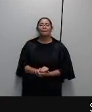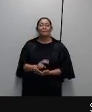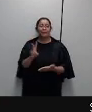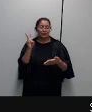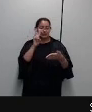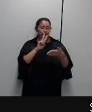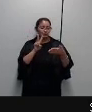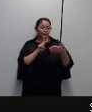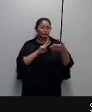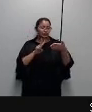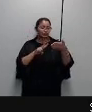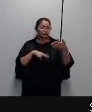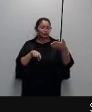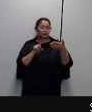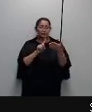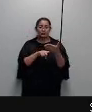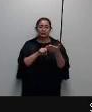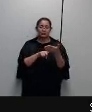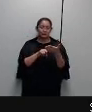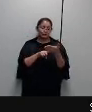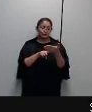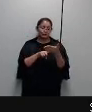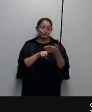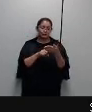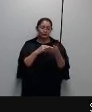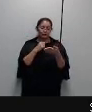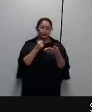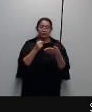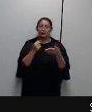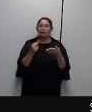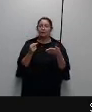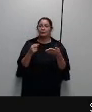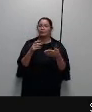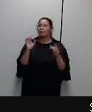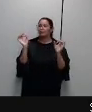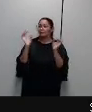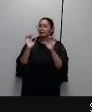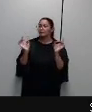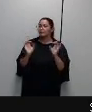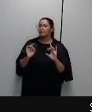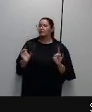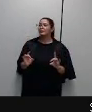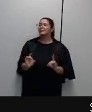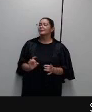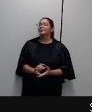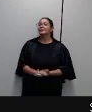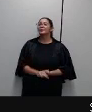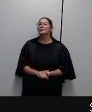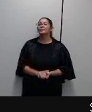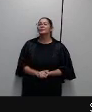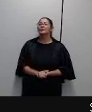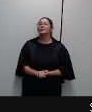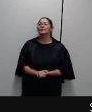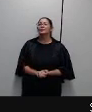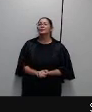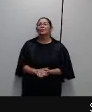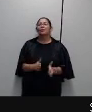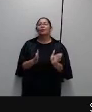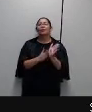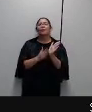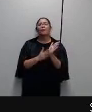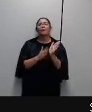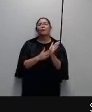aqui recorrente em seu recurso especial ao qual é o processo da